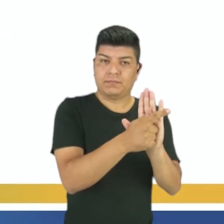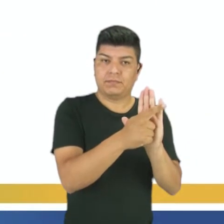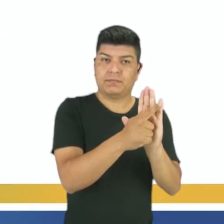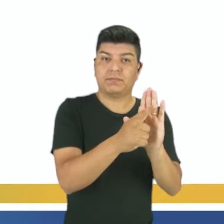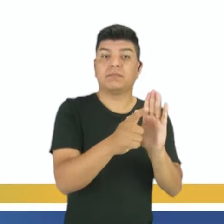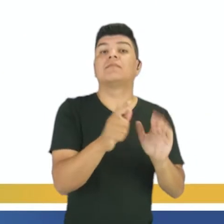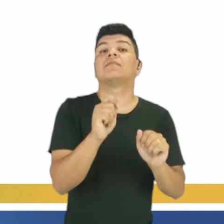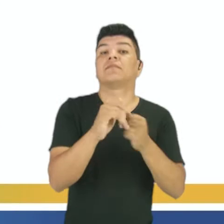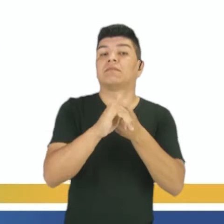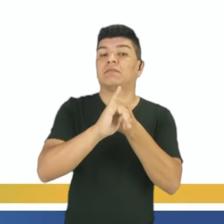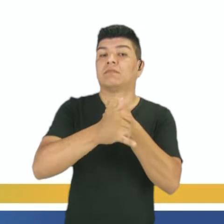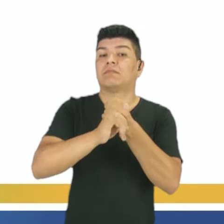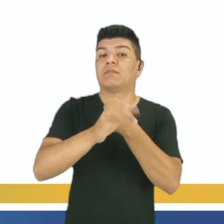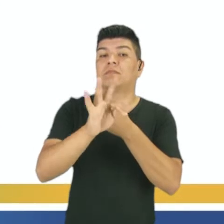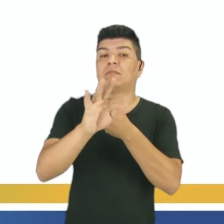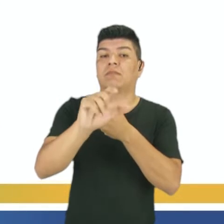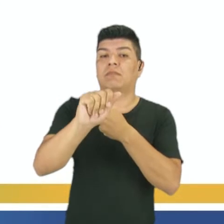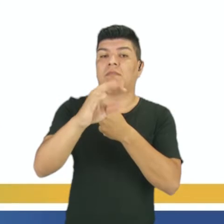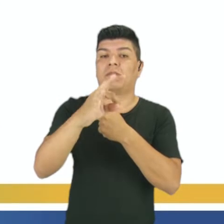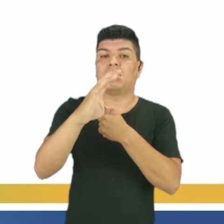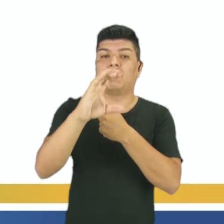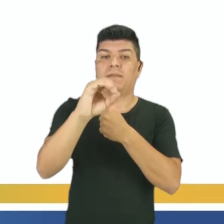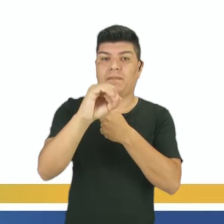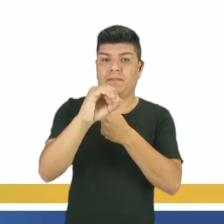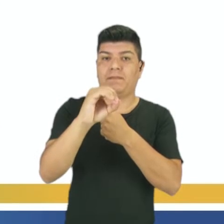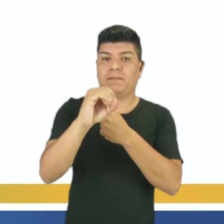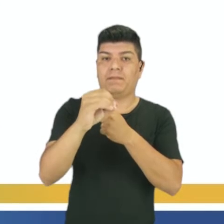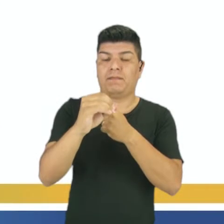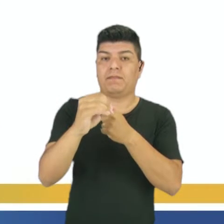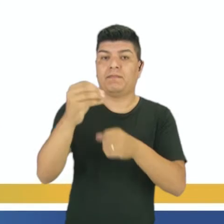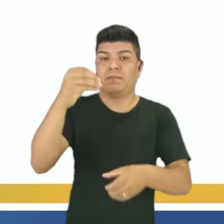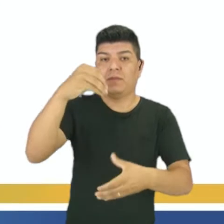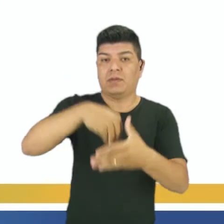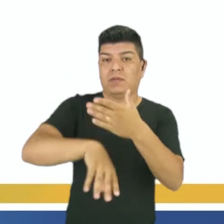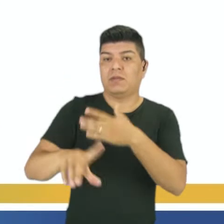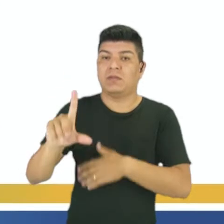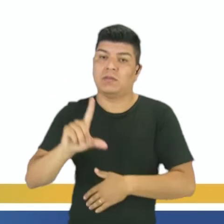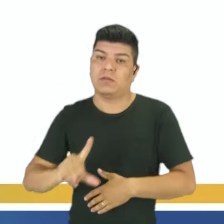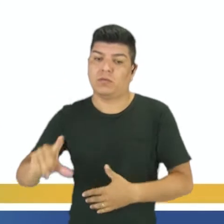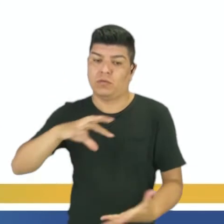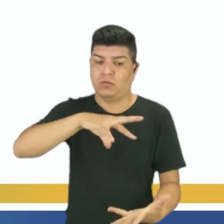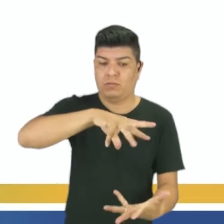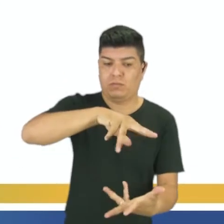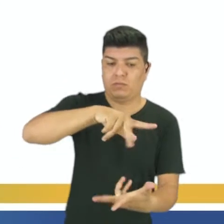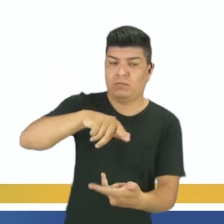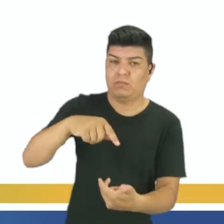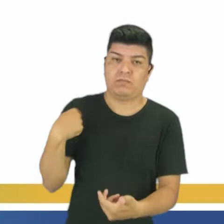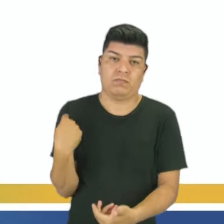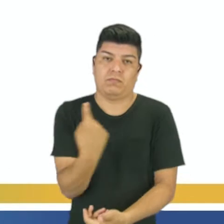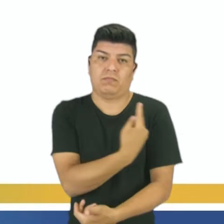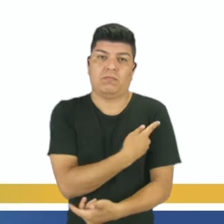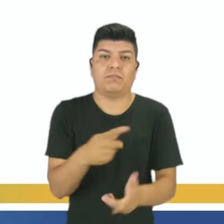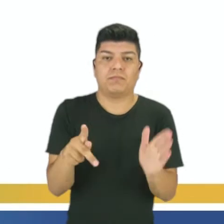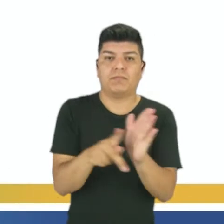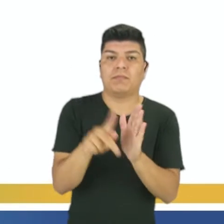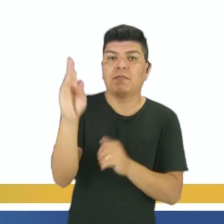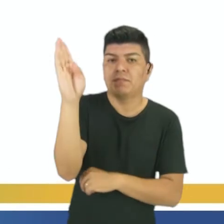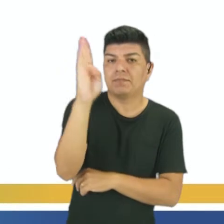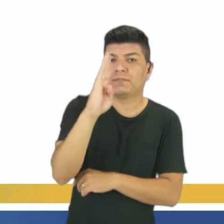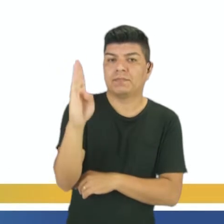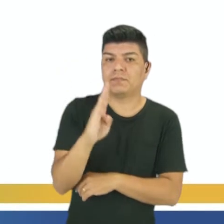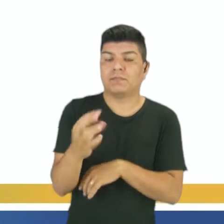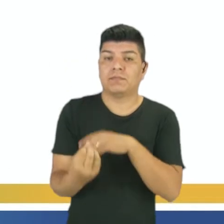crônica, fato, ela faz parte da literatura, tanto mundial quanto nossa brasileira. E as